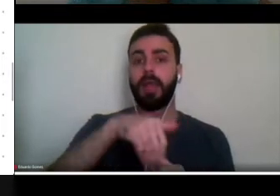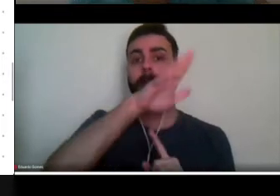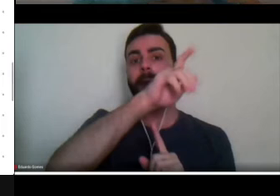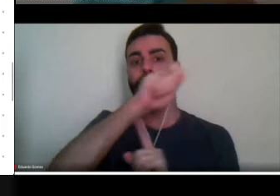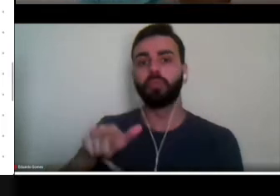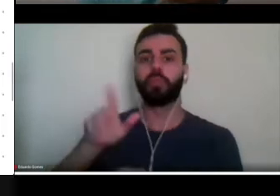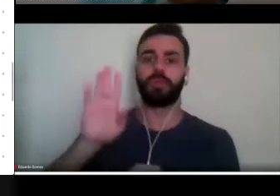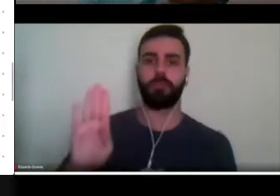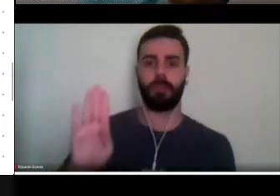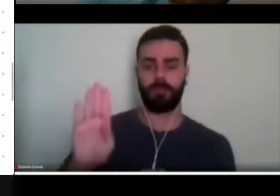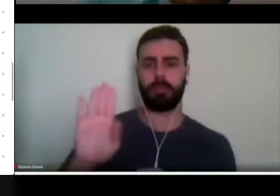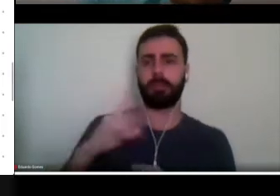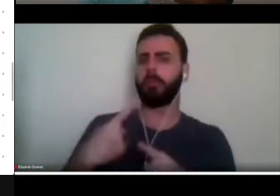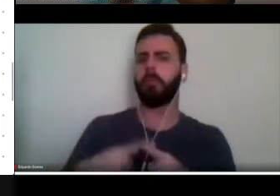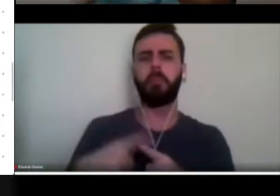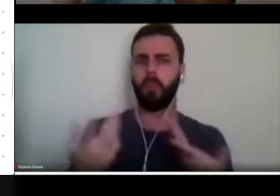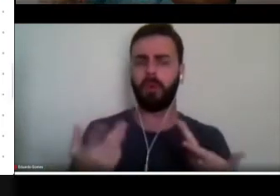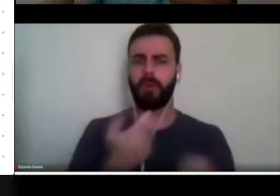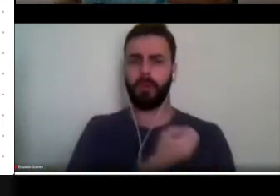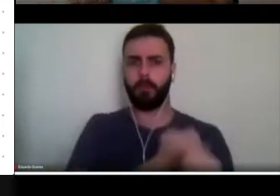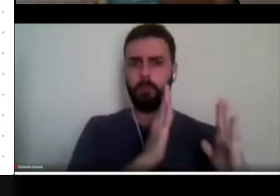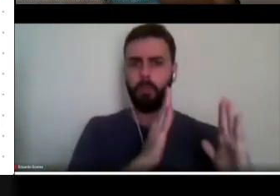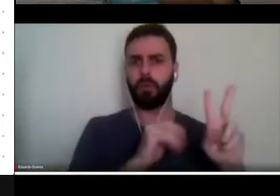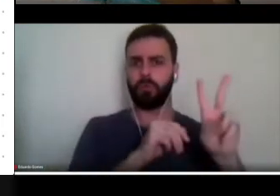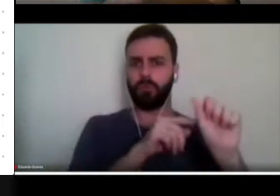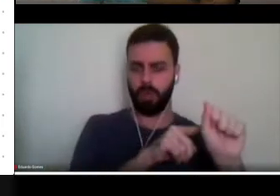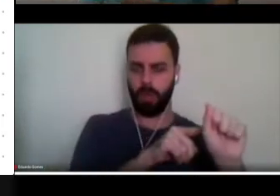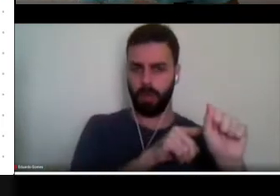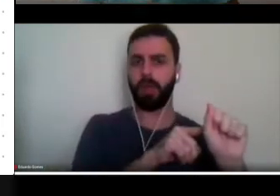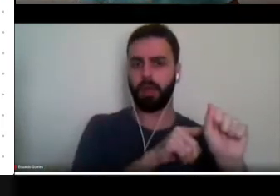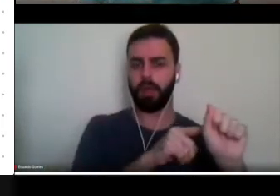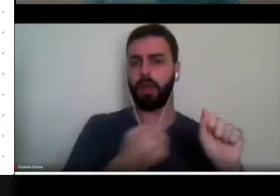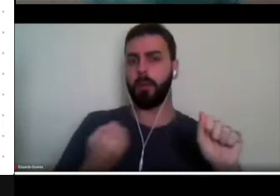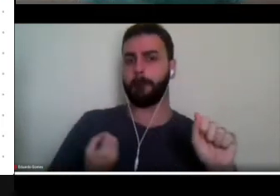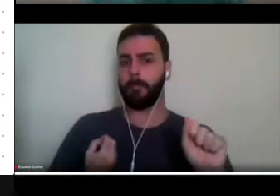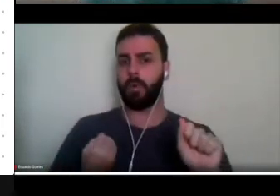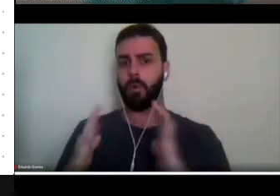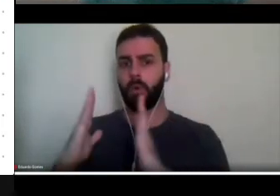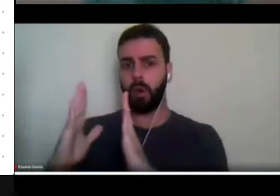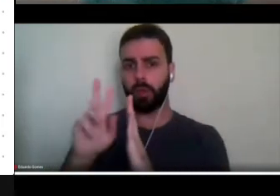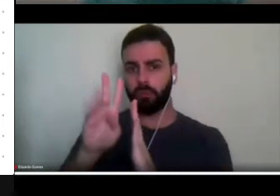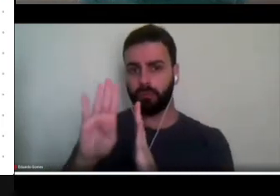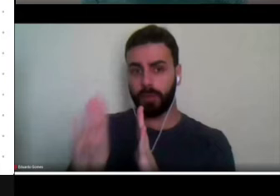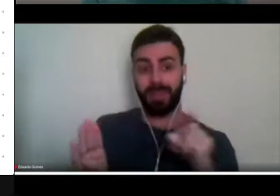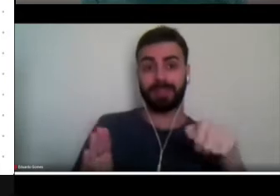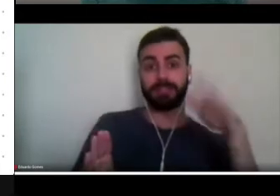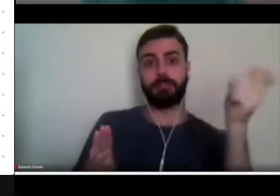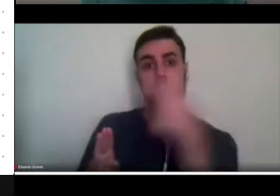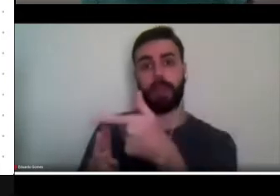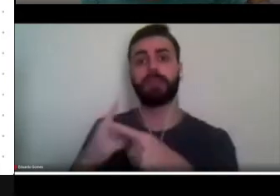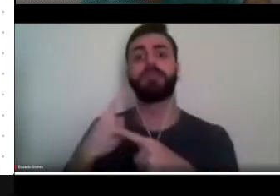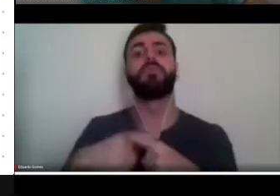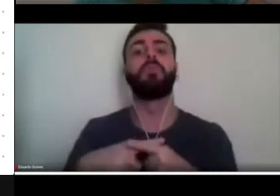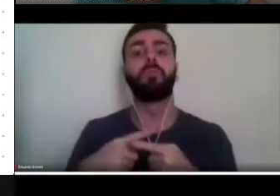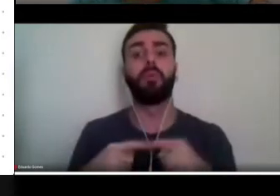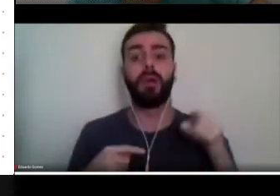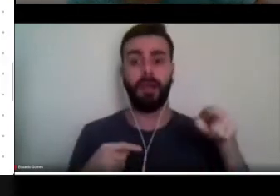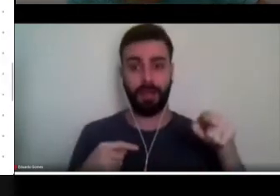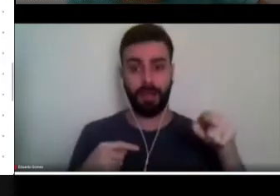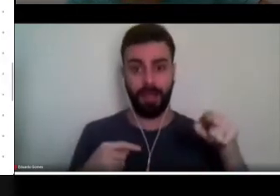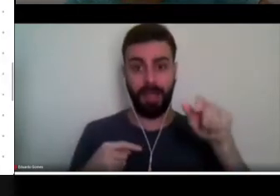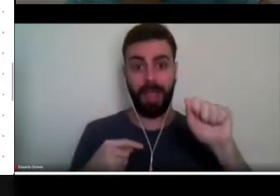de B? Porque a inclinação de A em 3 segundos é maior. Né?